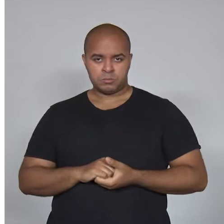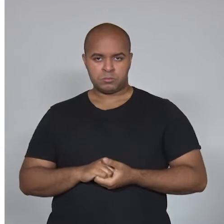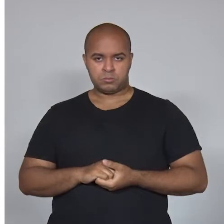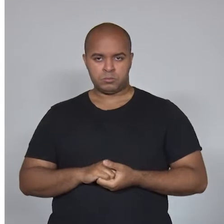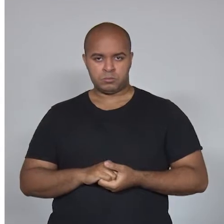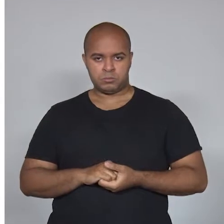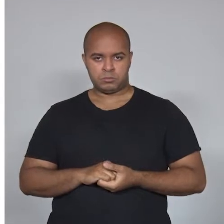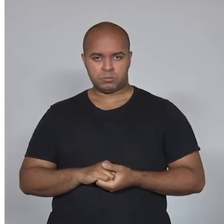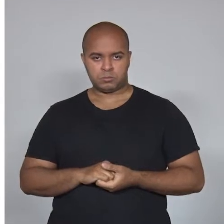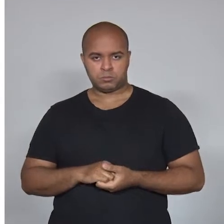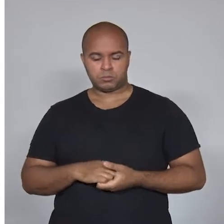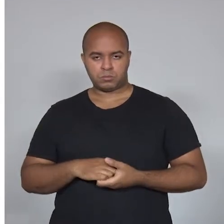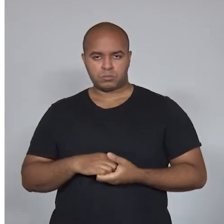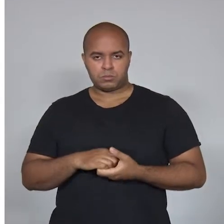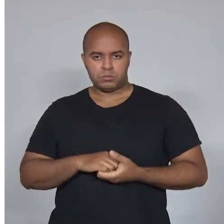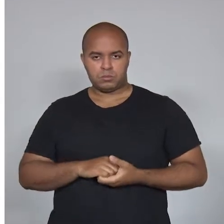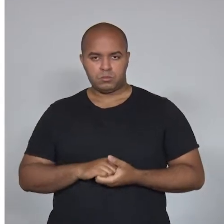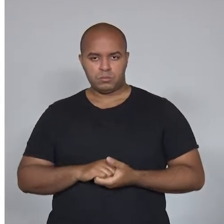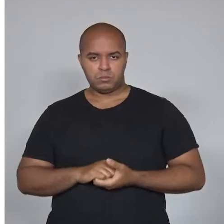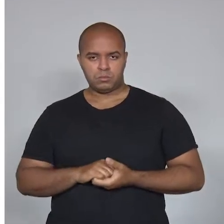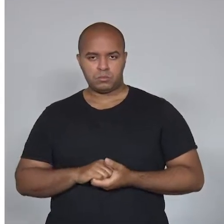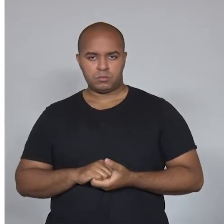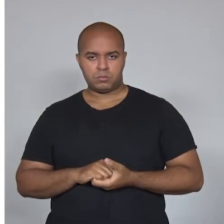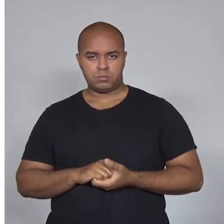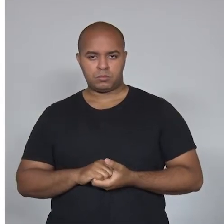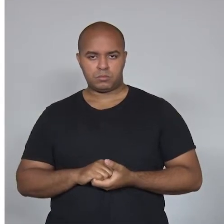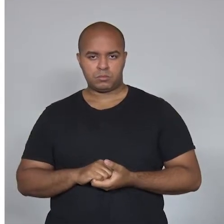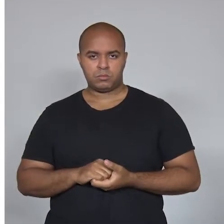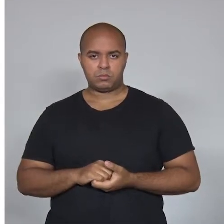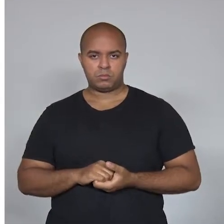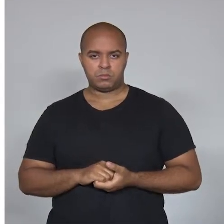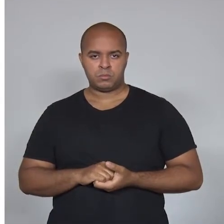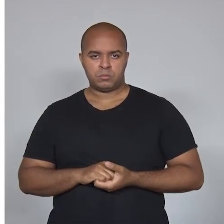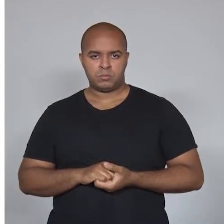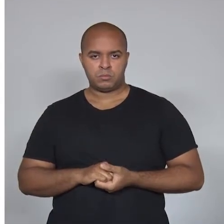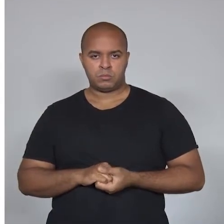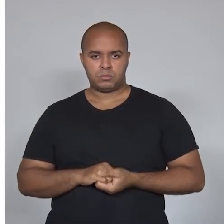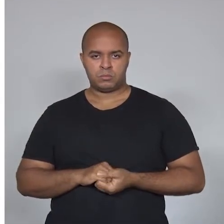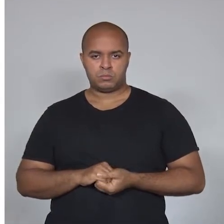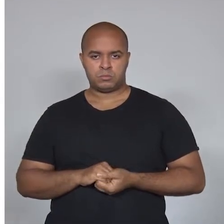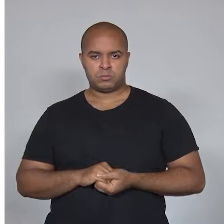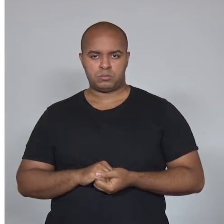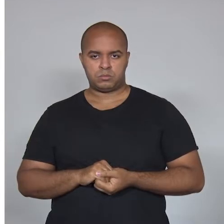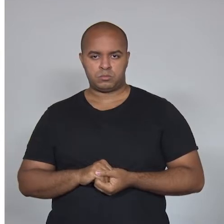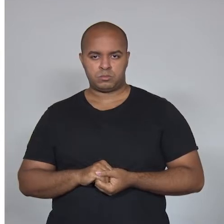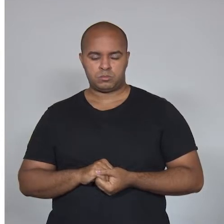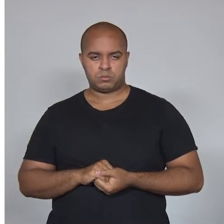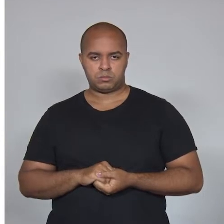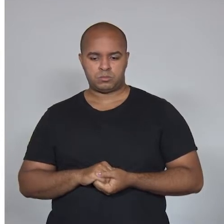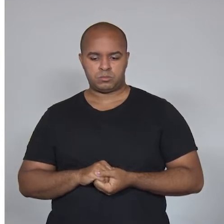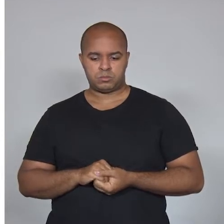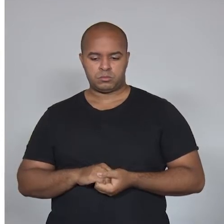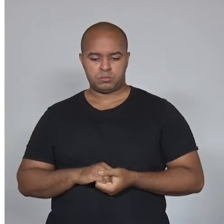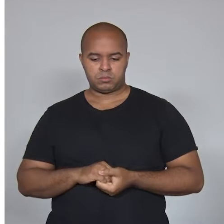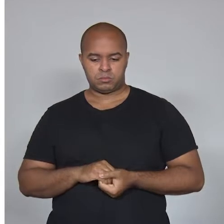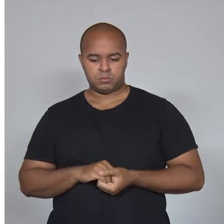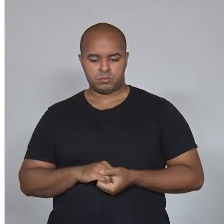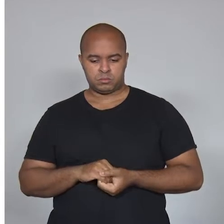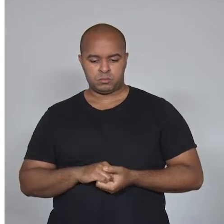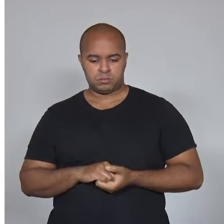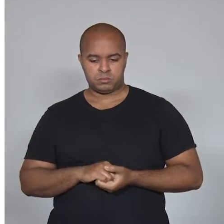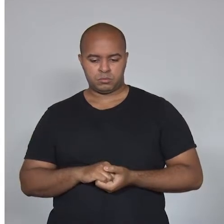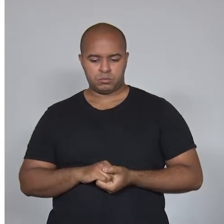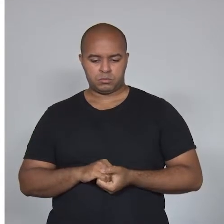since then has led scientists to theorize that the influenza originated as a swine or